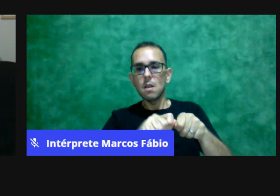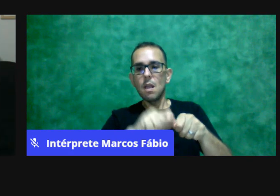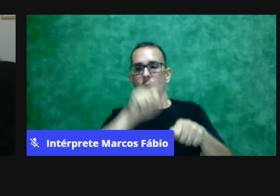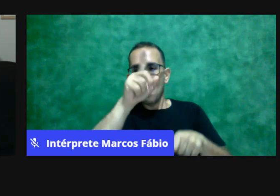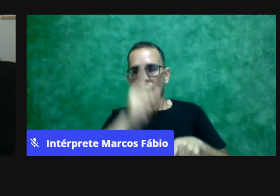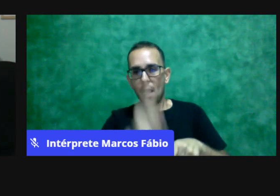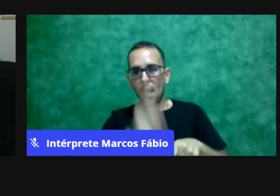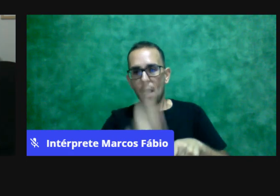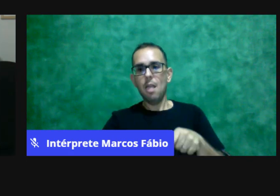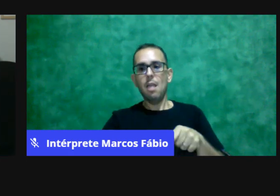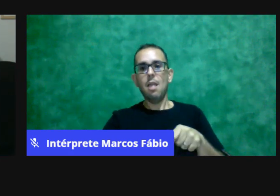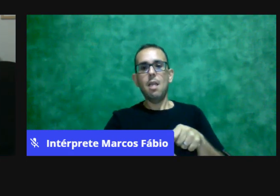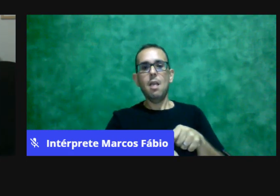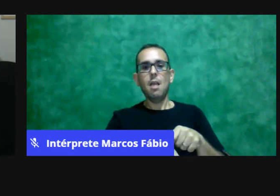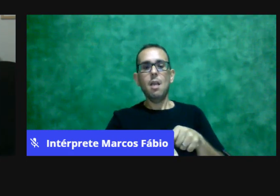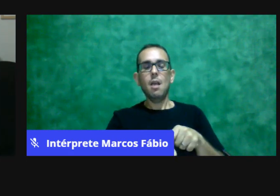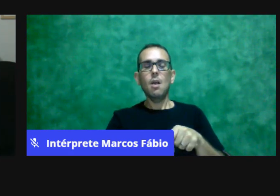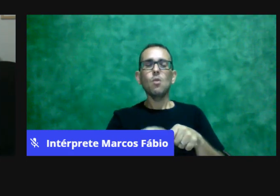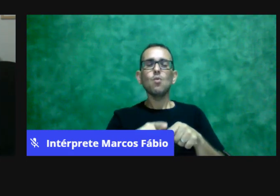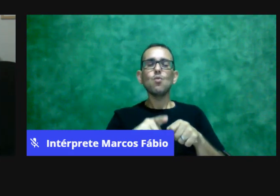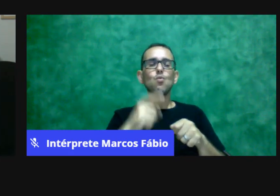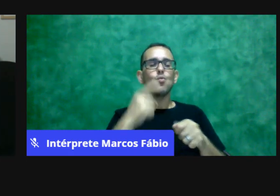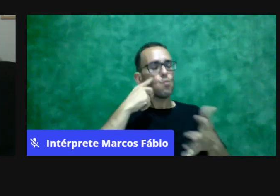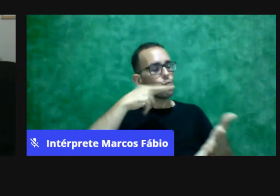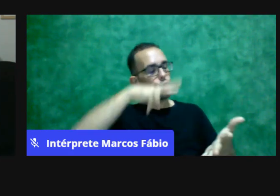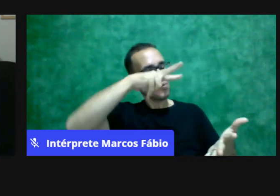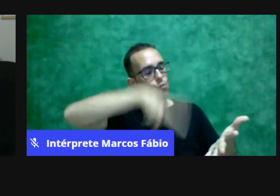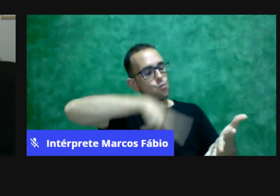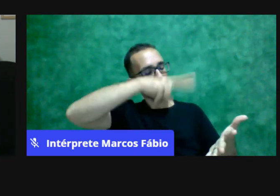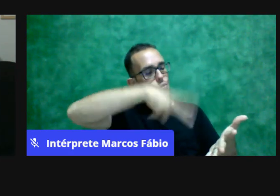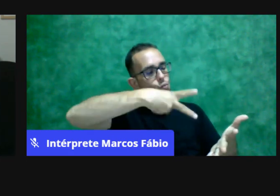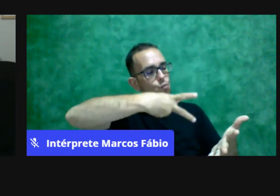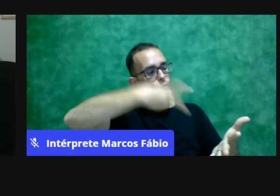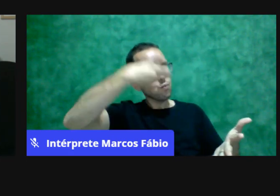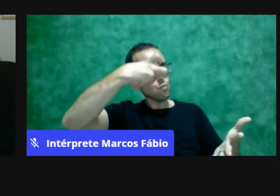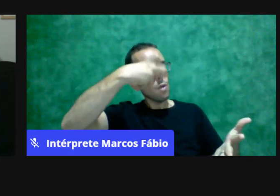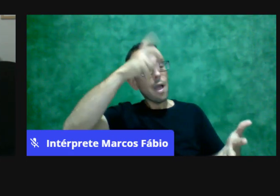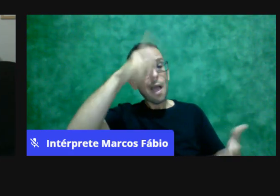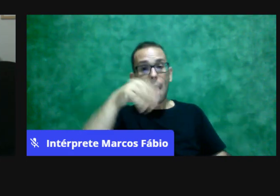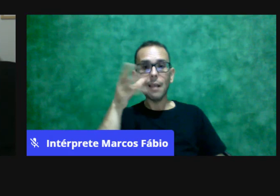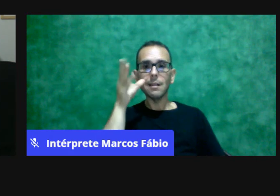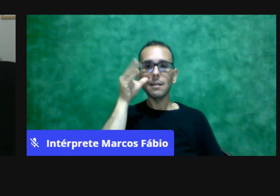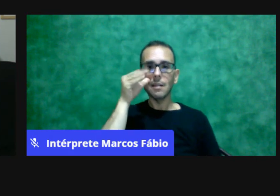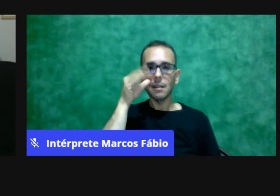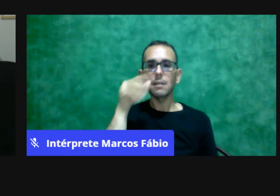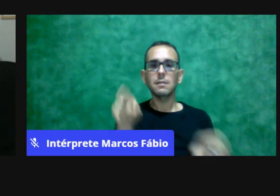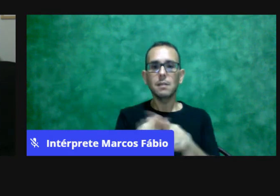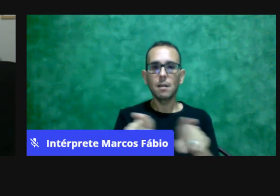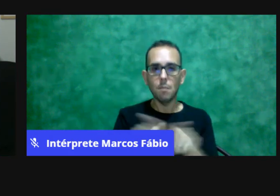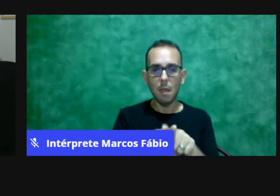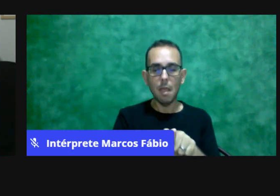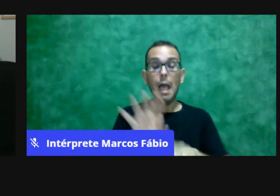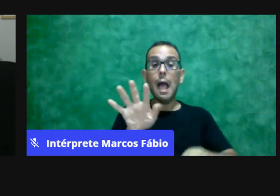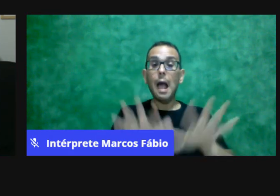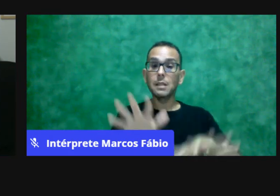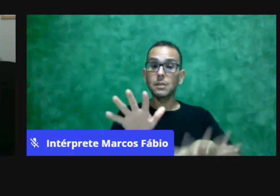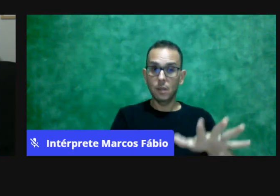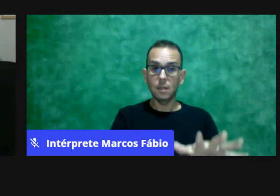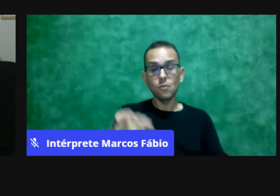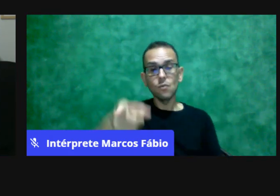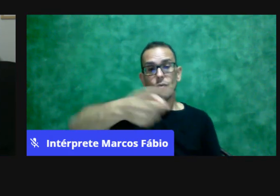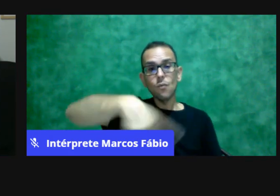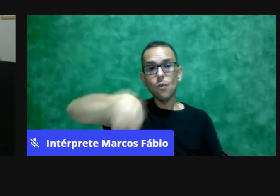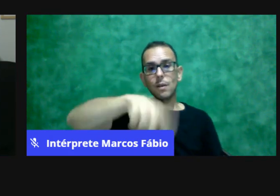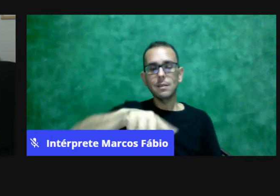o comportamento leitor para eles, né? Então, assim, é interessante também, de vez em quando, você fazer